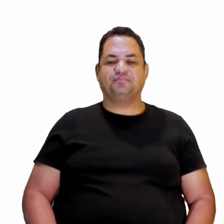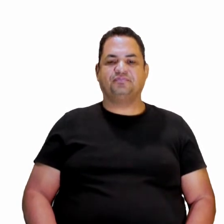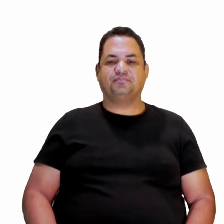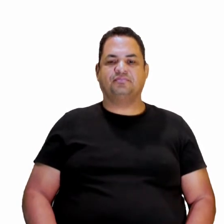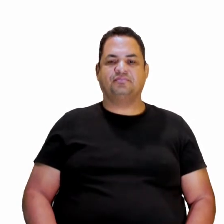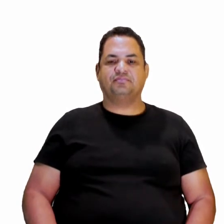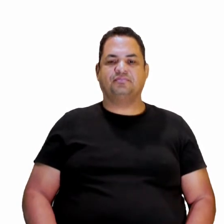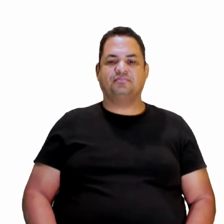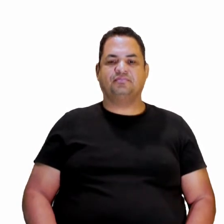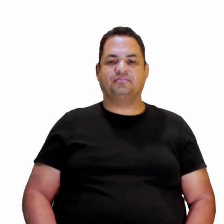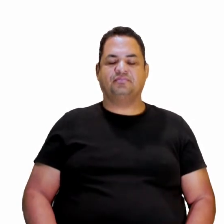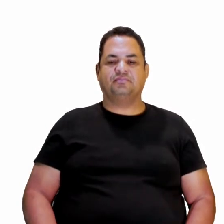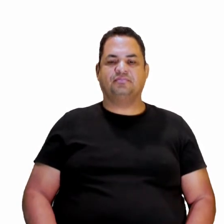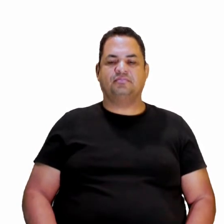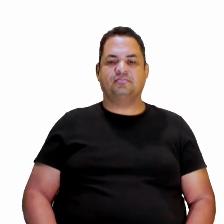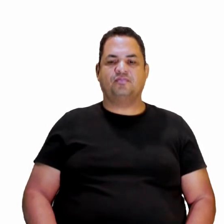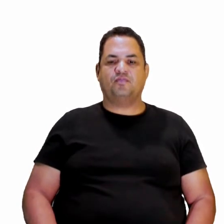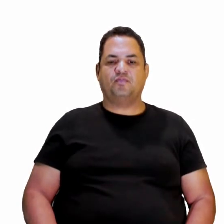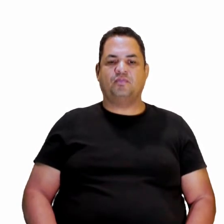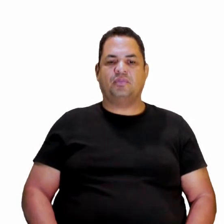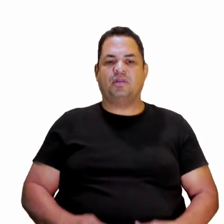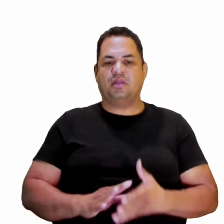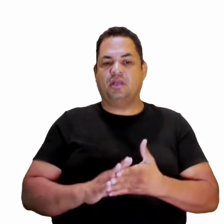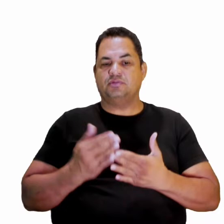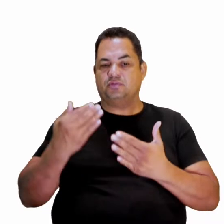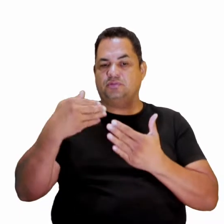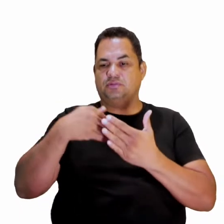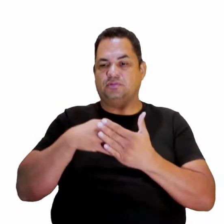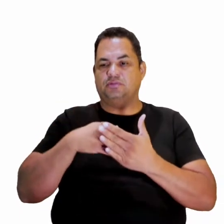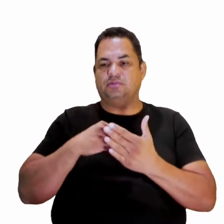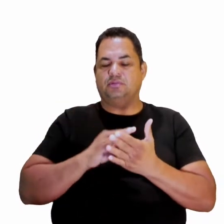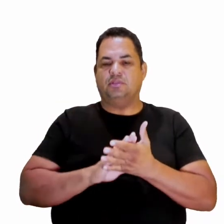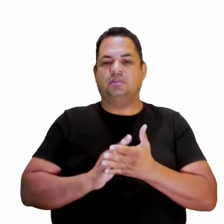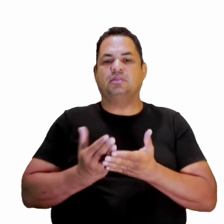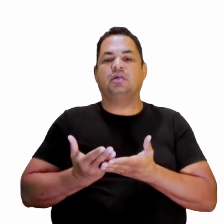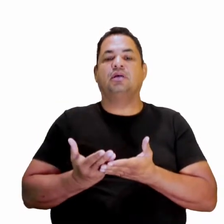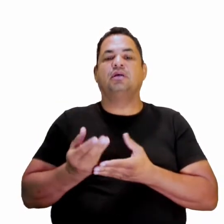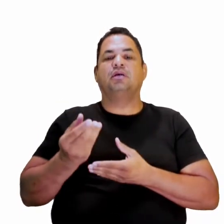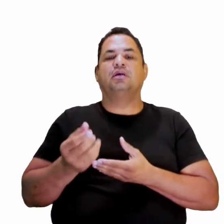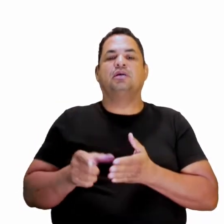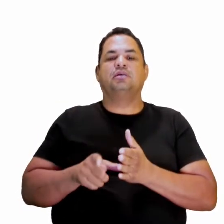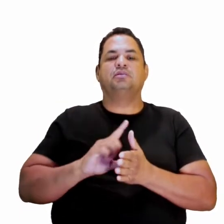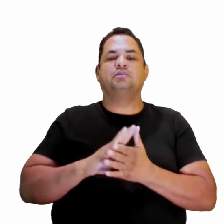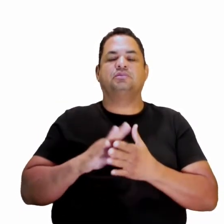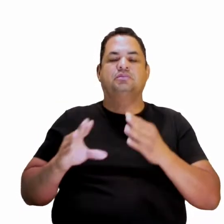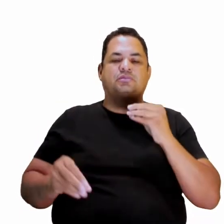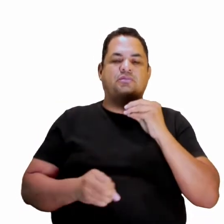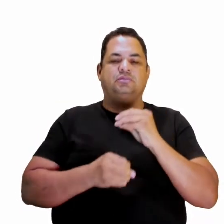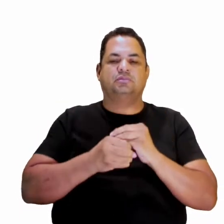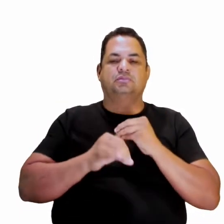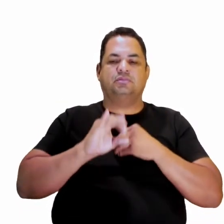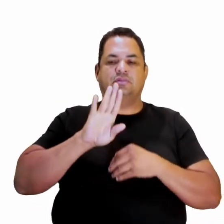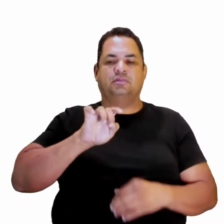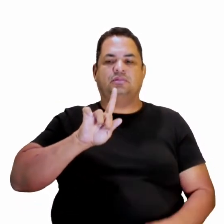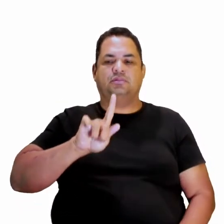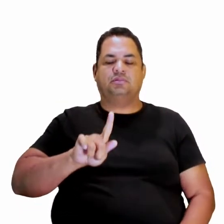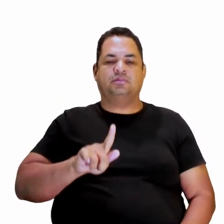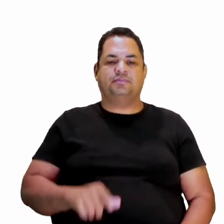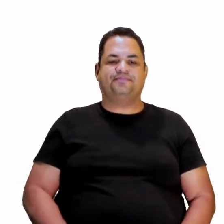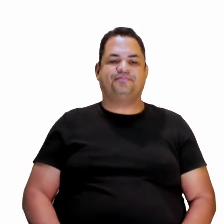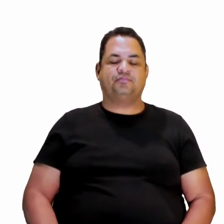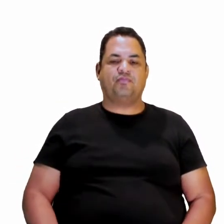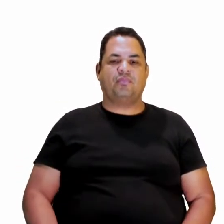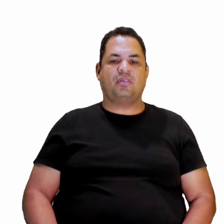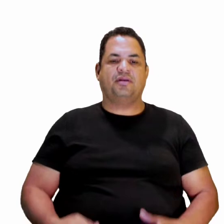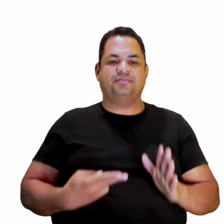É omitida sim antes de adicionar o ing. Então, por isso que eu coloquei um círculozinho aqui no meu verbo is,